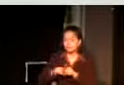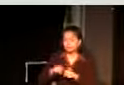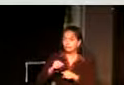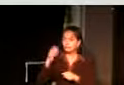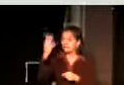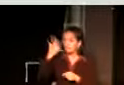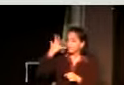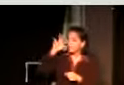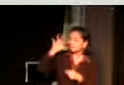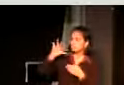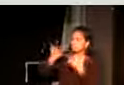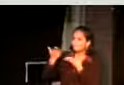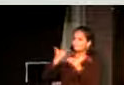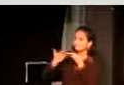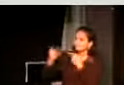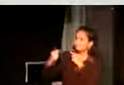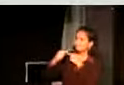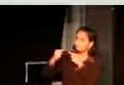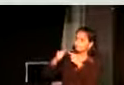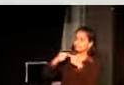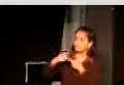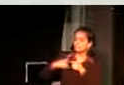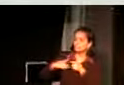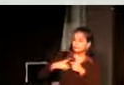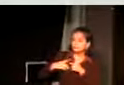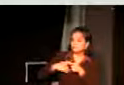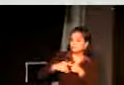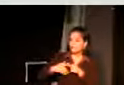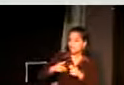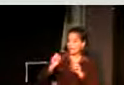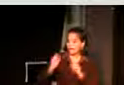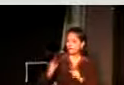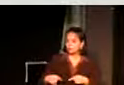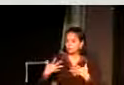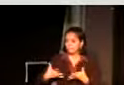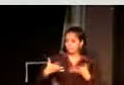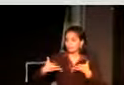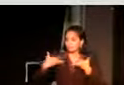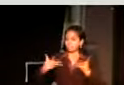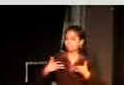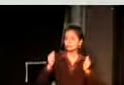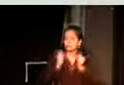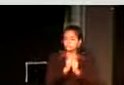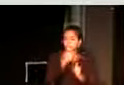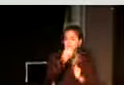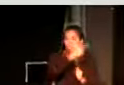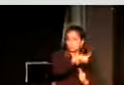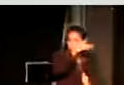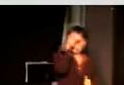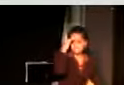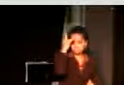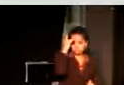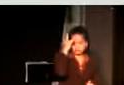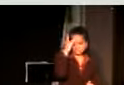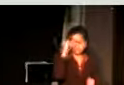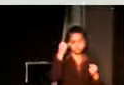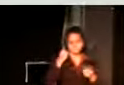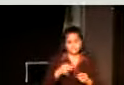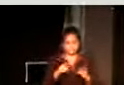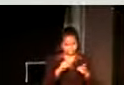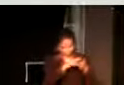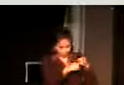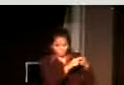uma identificação misericordiosa ativa para com as pessoas Deixe me explicar melhor